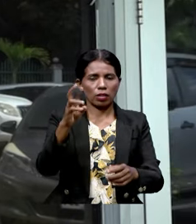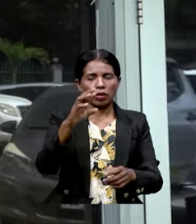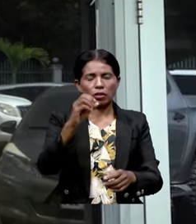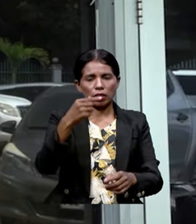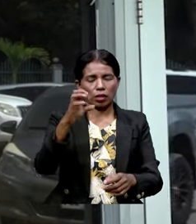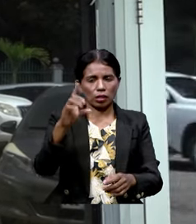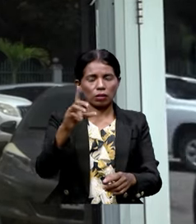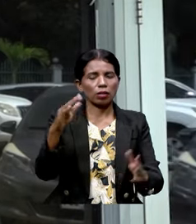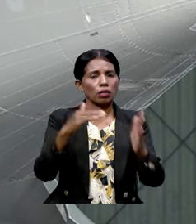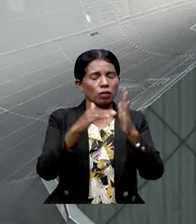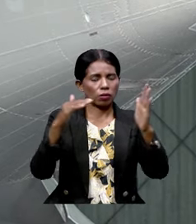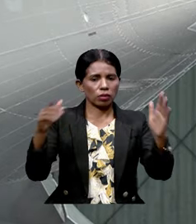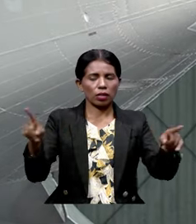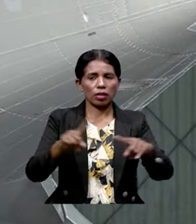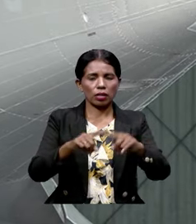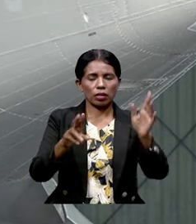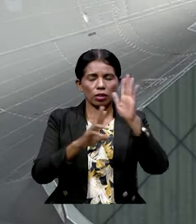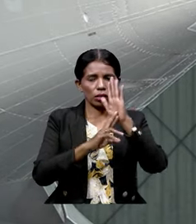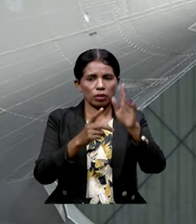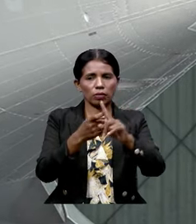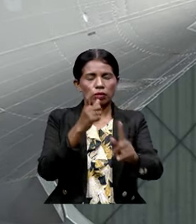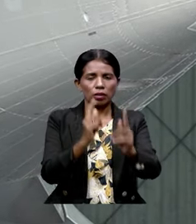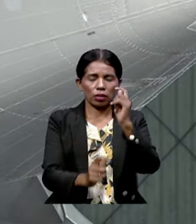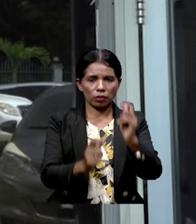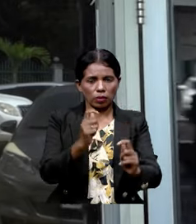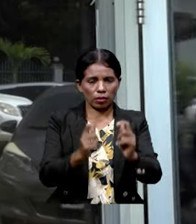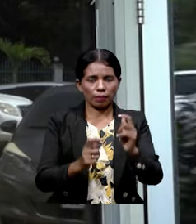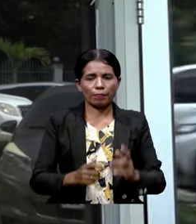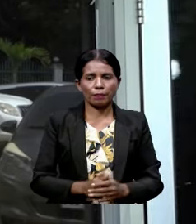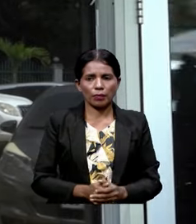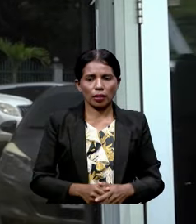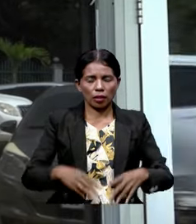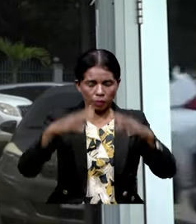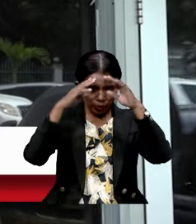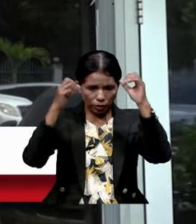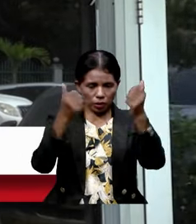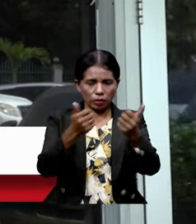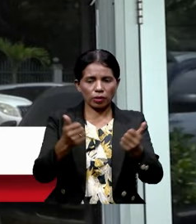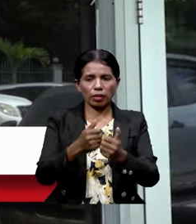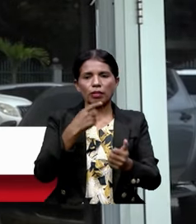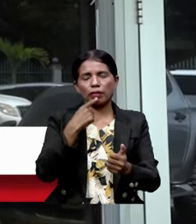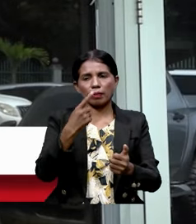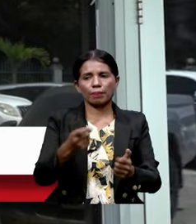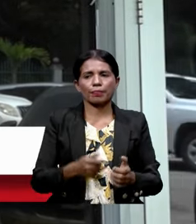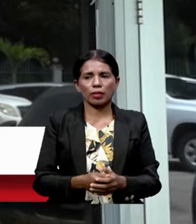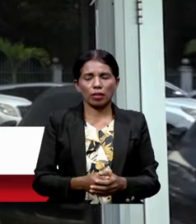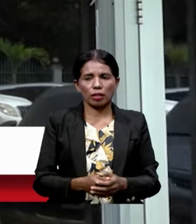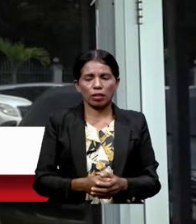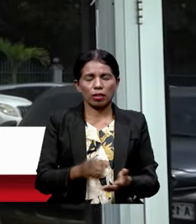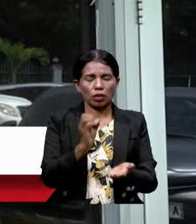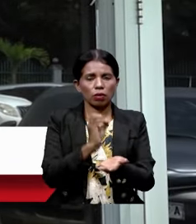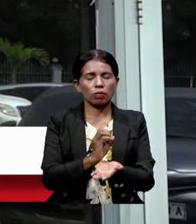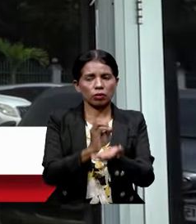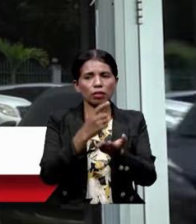Nian contraria ho relatorio husi Tribunal de Contas. Presidente autoridade atete ne. Presidente da autoridade de Rayoa ane